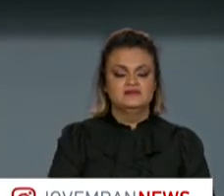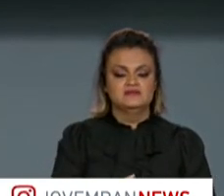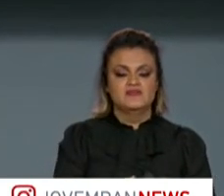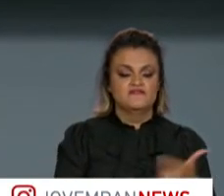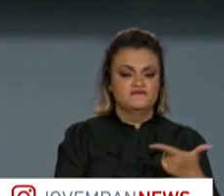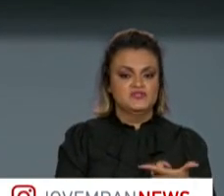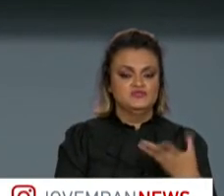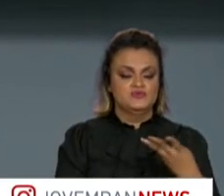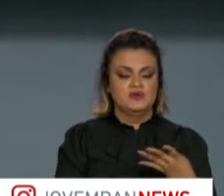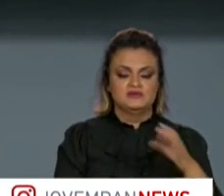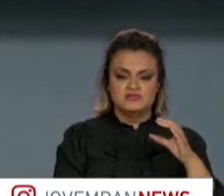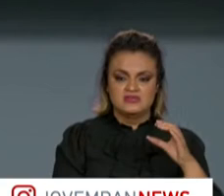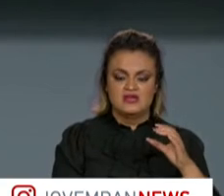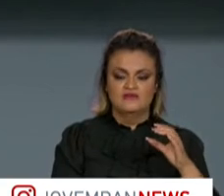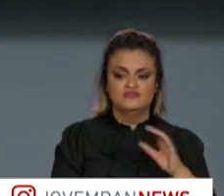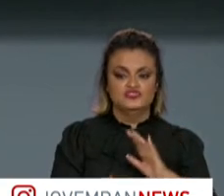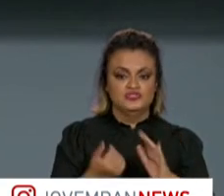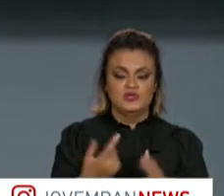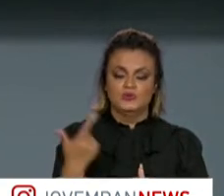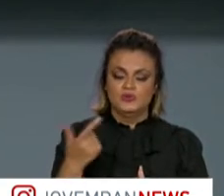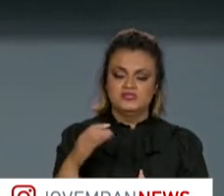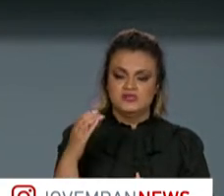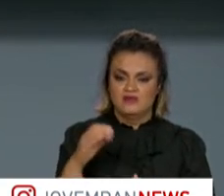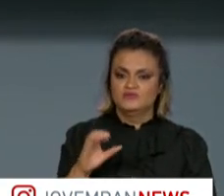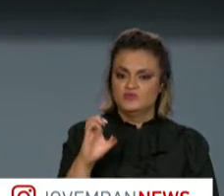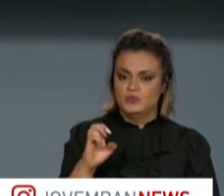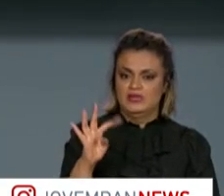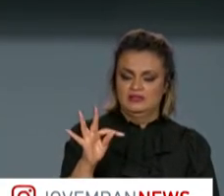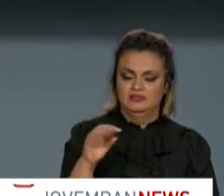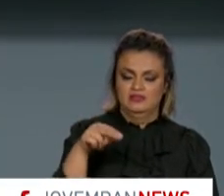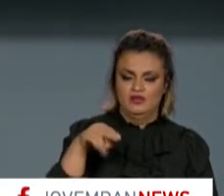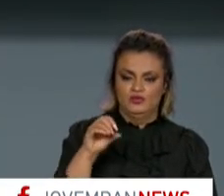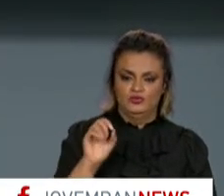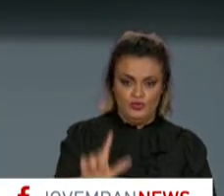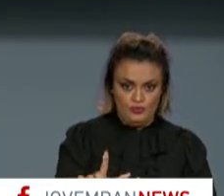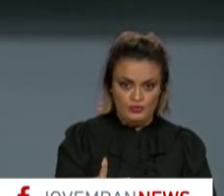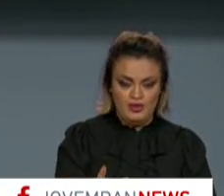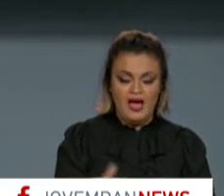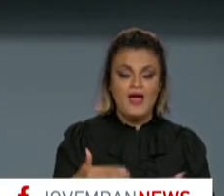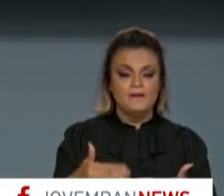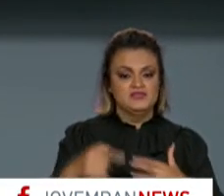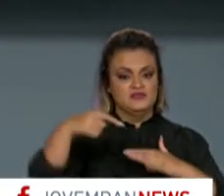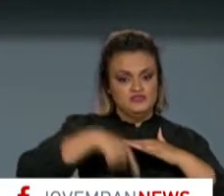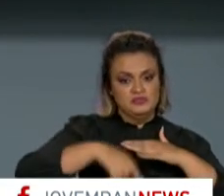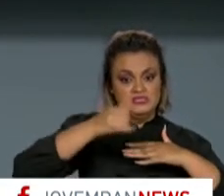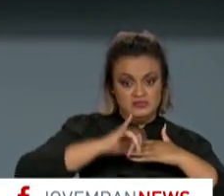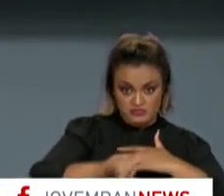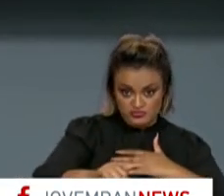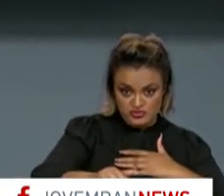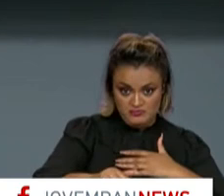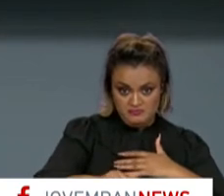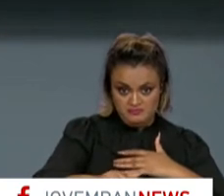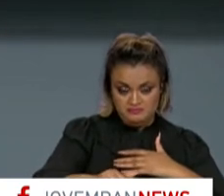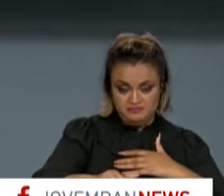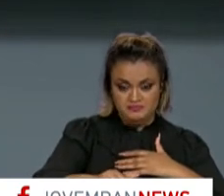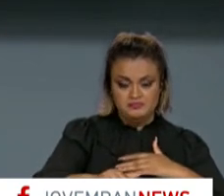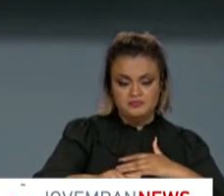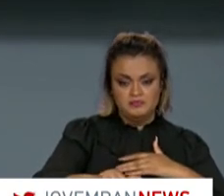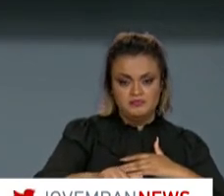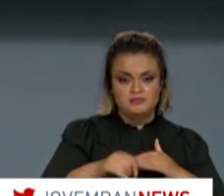os 24 centavos, menos os 2 centavos do etanol, o Ministério das Minas e Energia